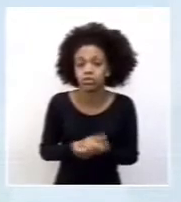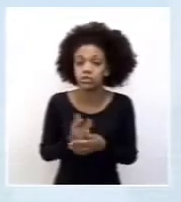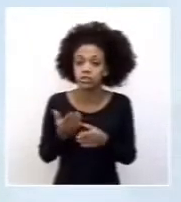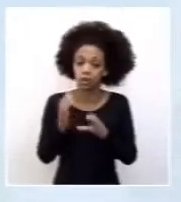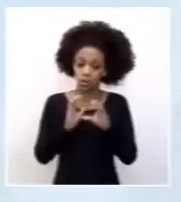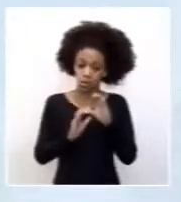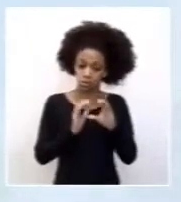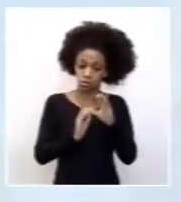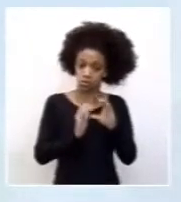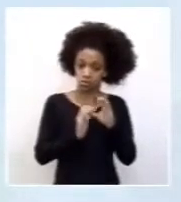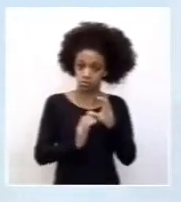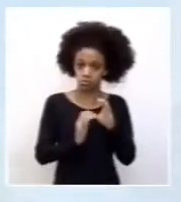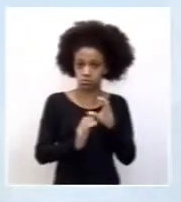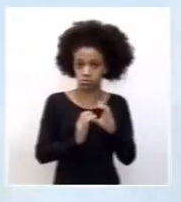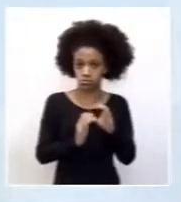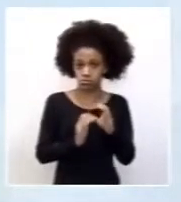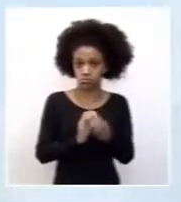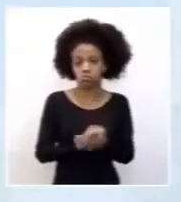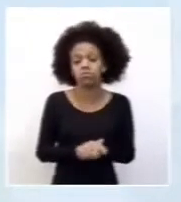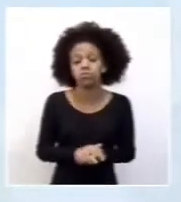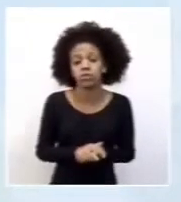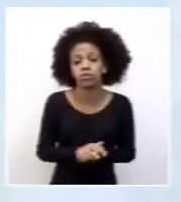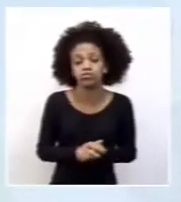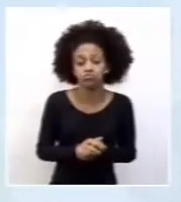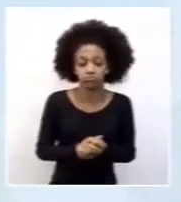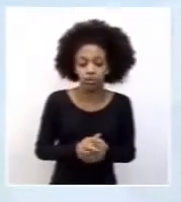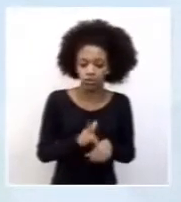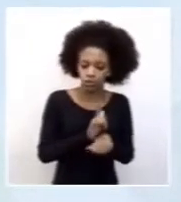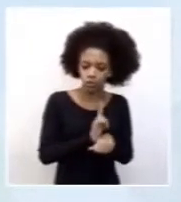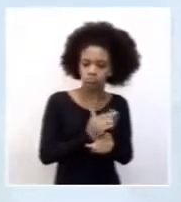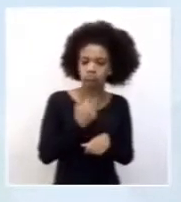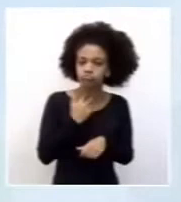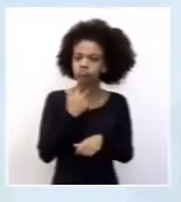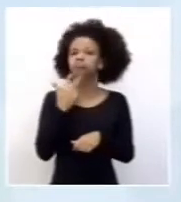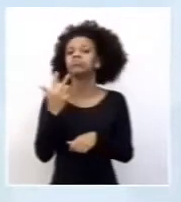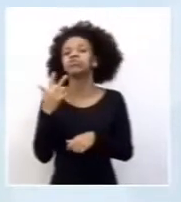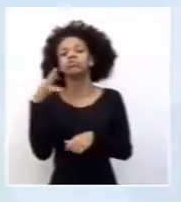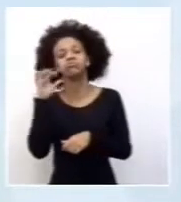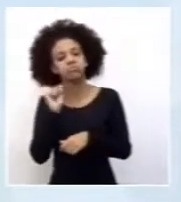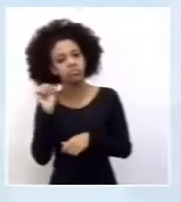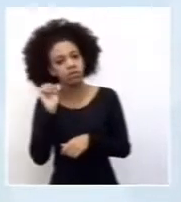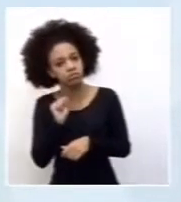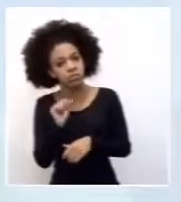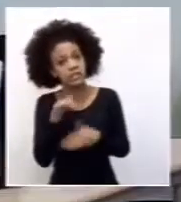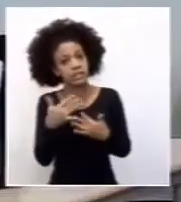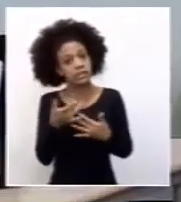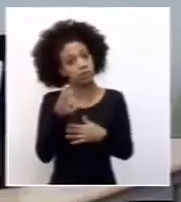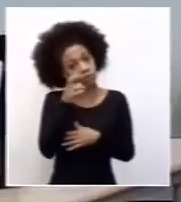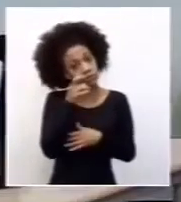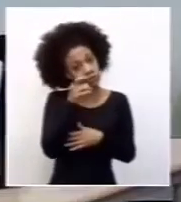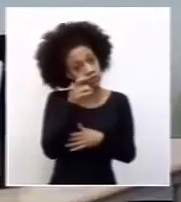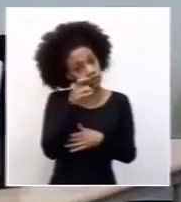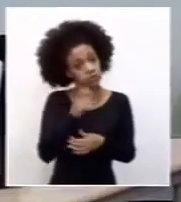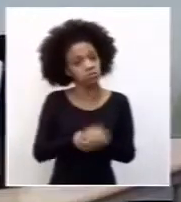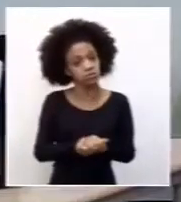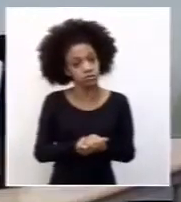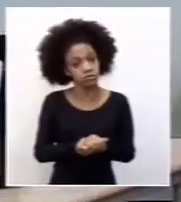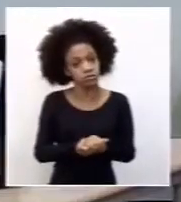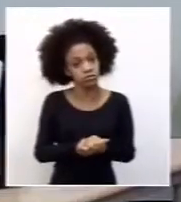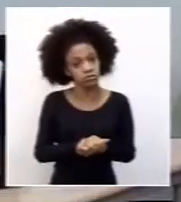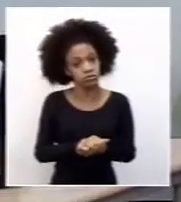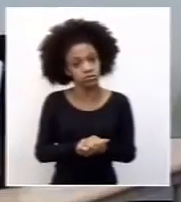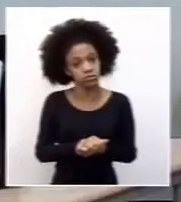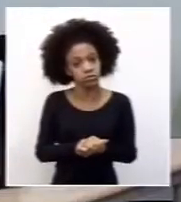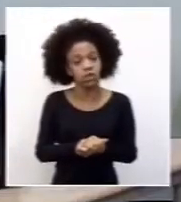comunicação acontece por meio das expressões corporais, tom de voz e audição. Então, aí é interessante que aí são os espaços físicos,